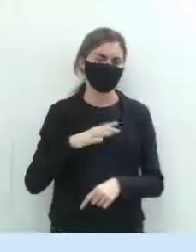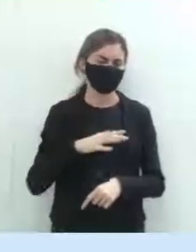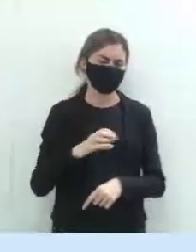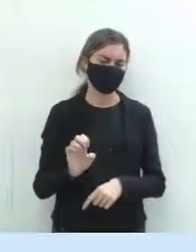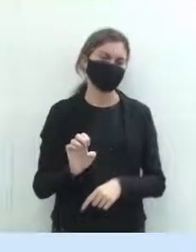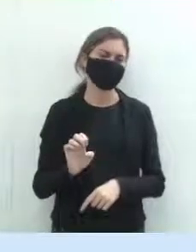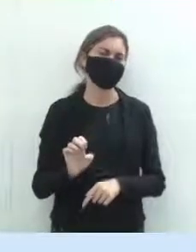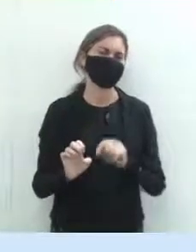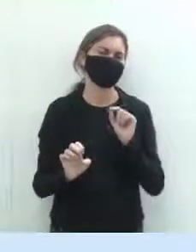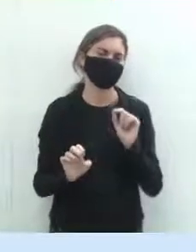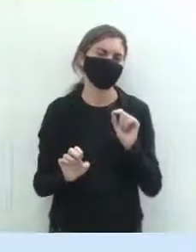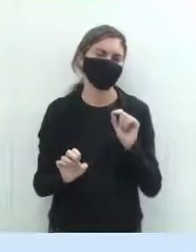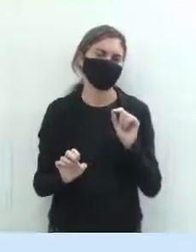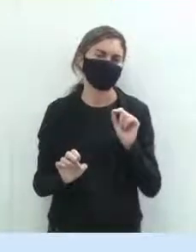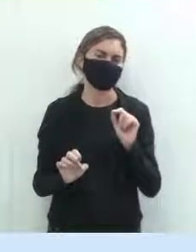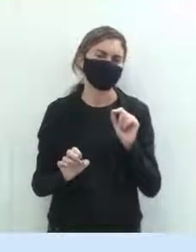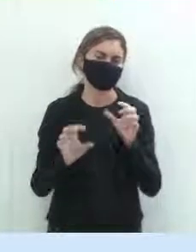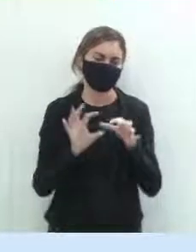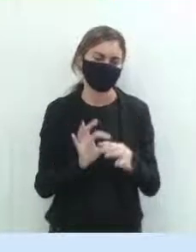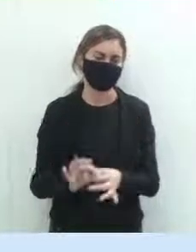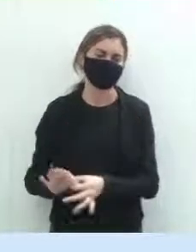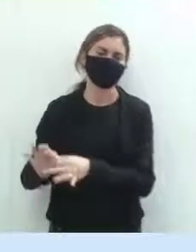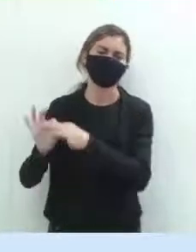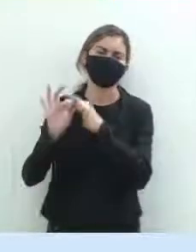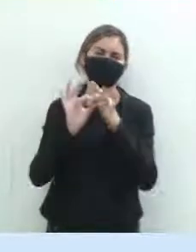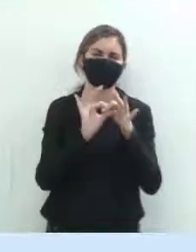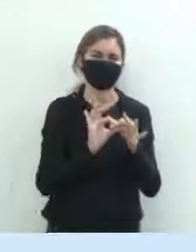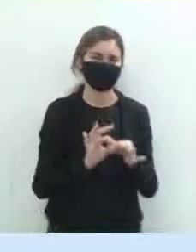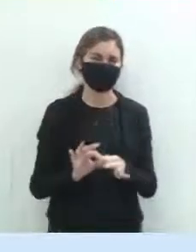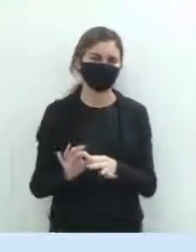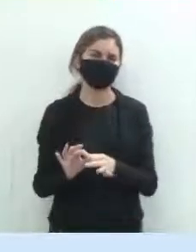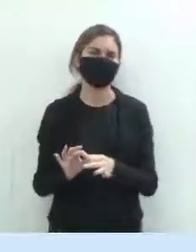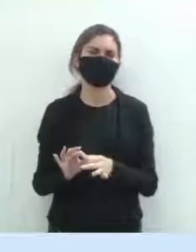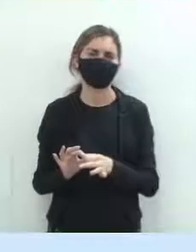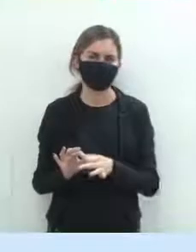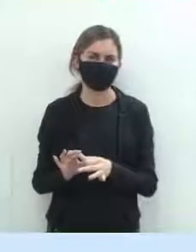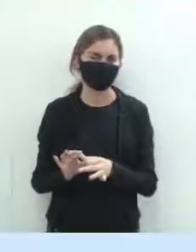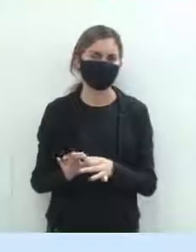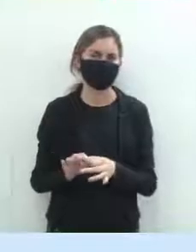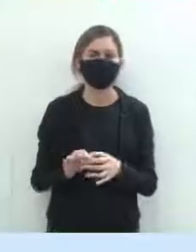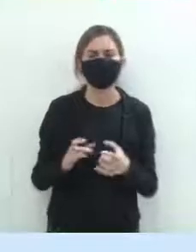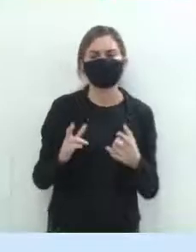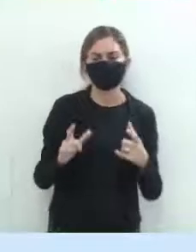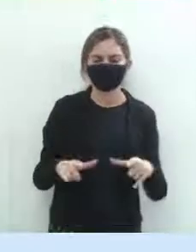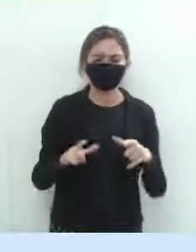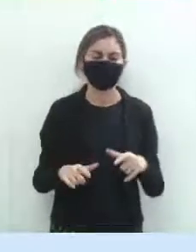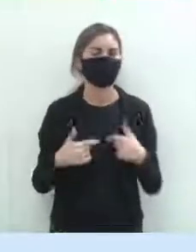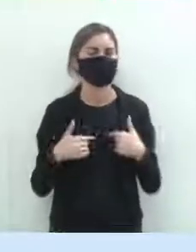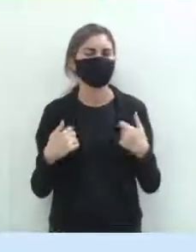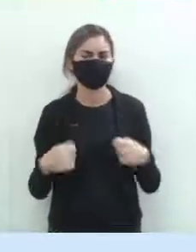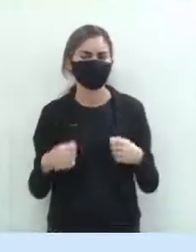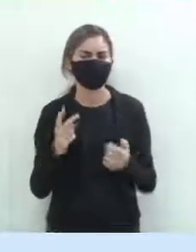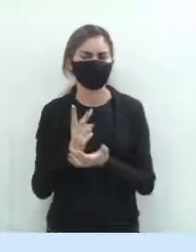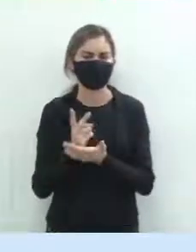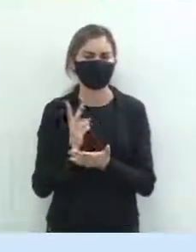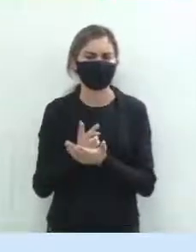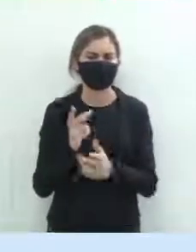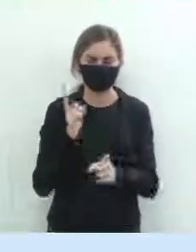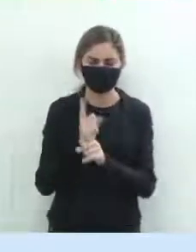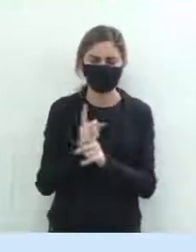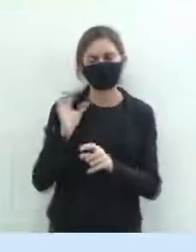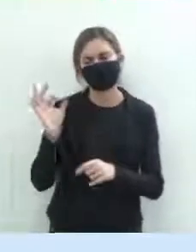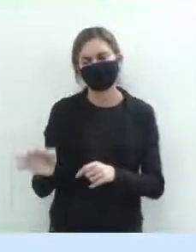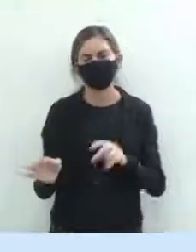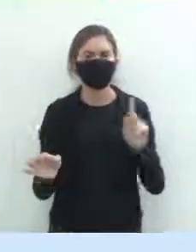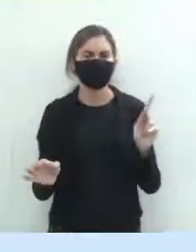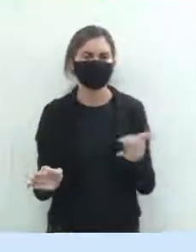é, olha, a ética é universal. Não importa onde eu esteja, eu preciso sempre identificar aquilo que é certo